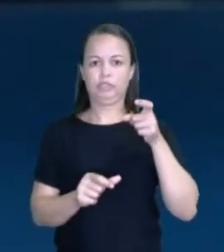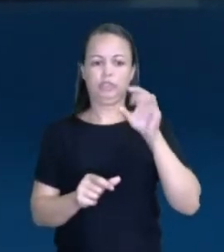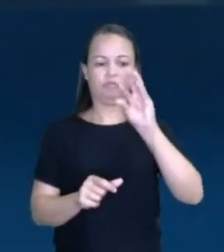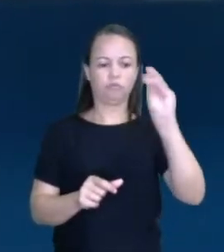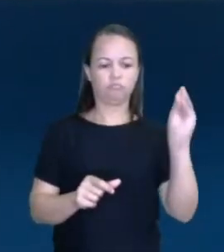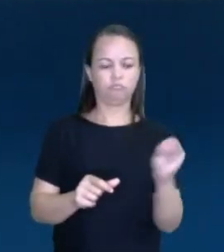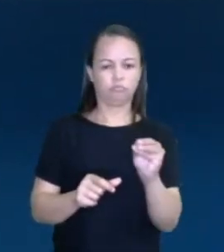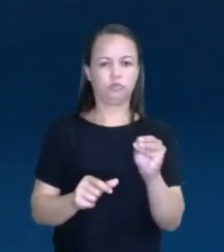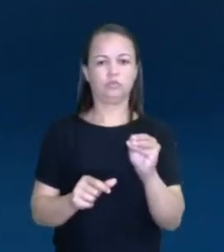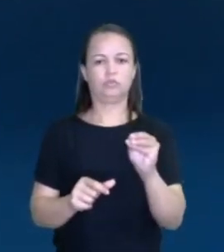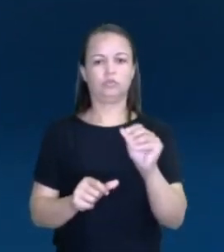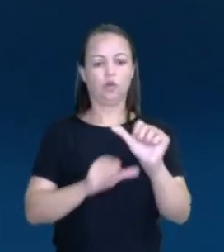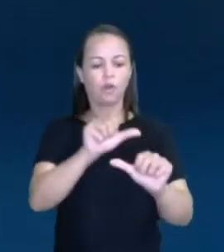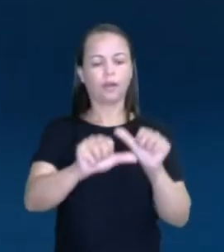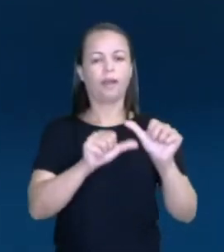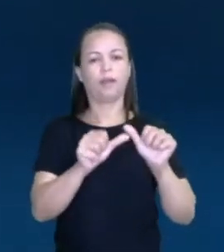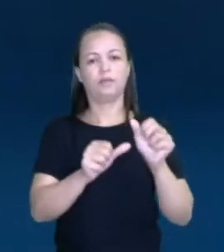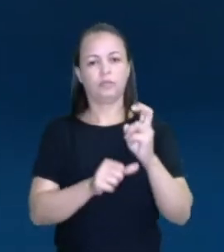colocar 5